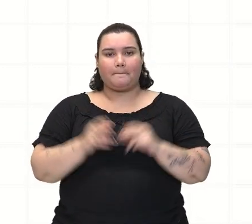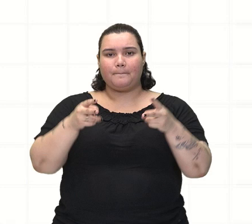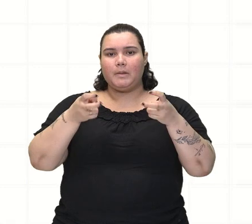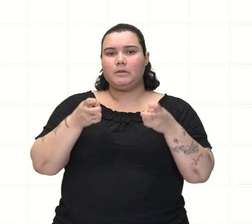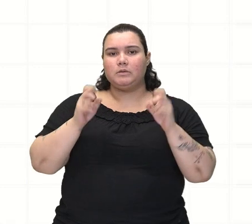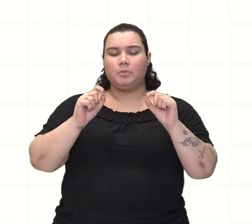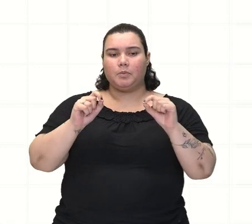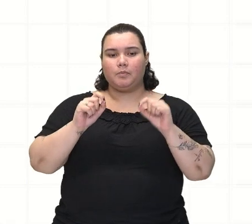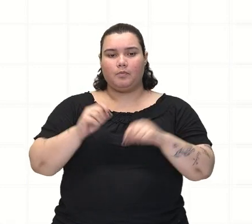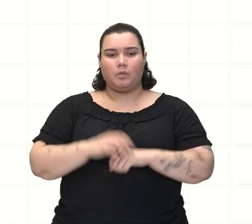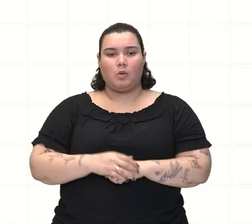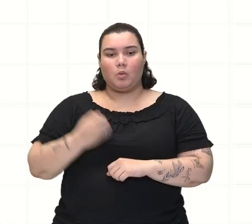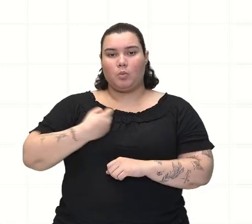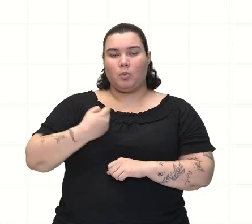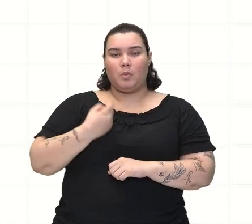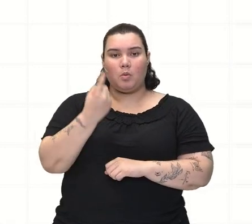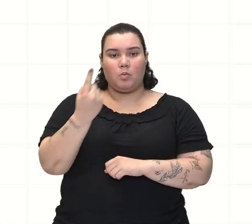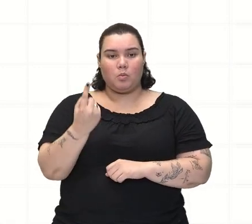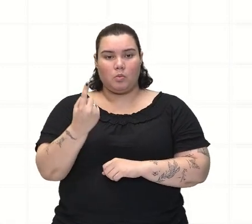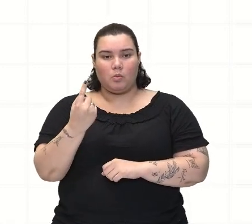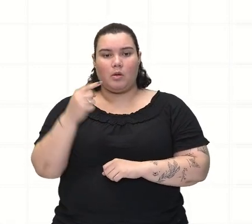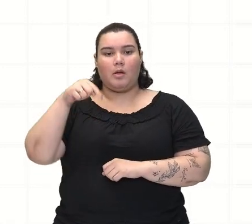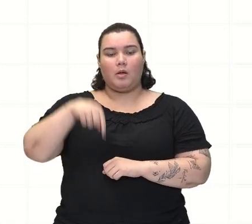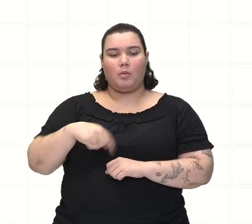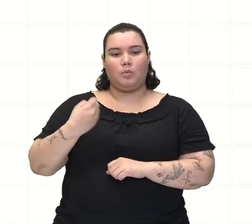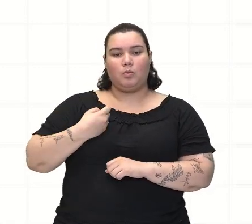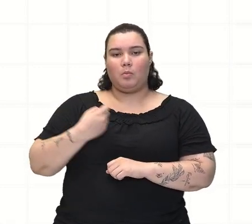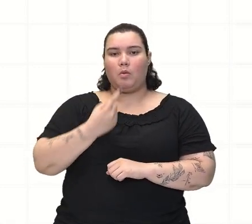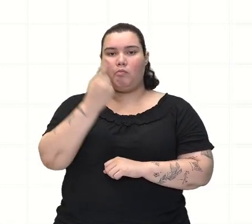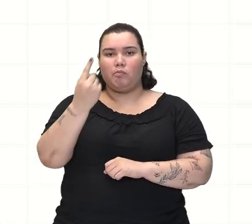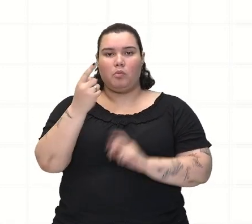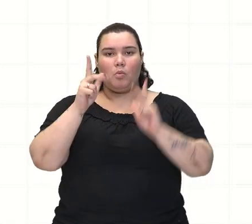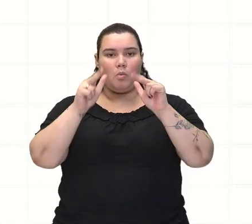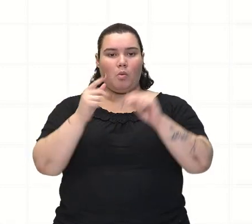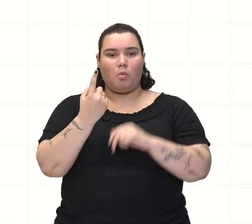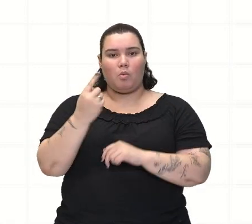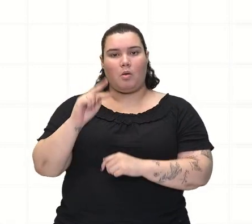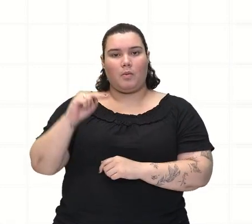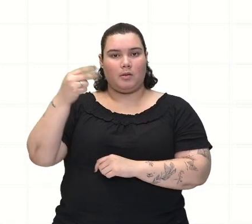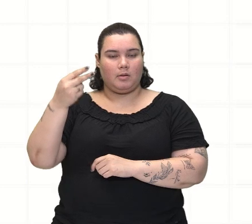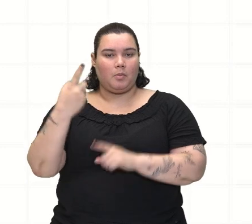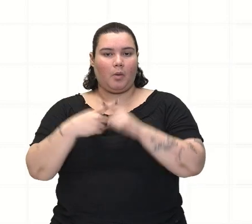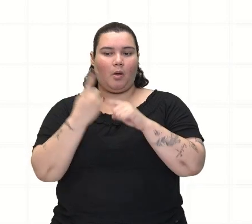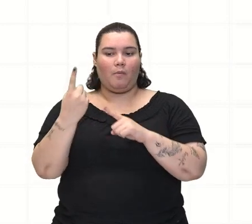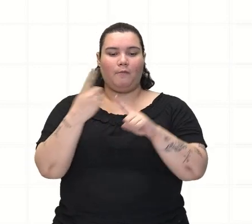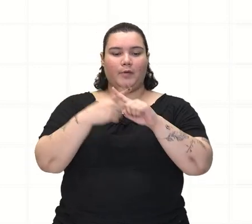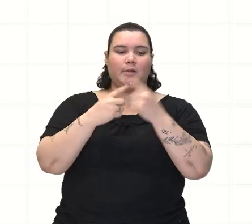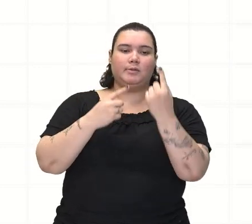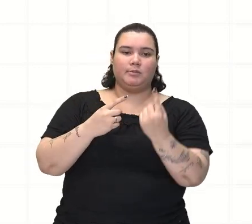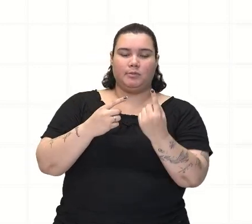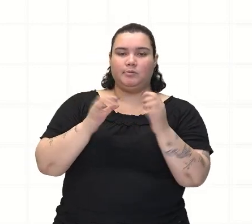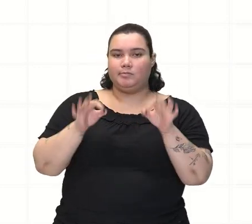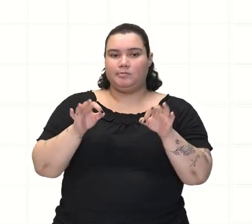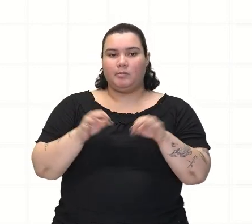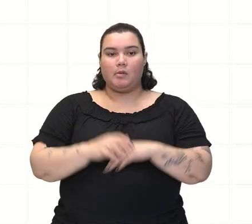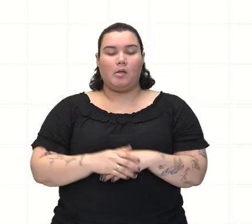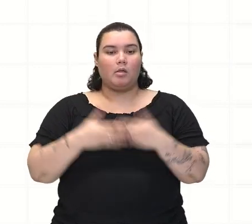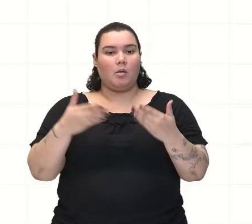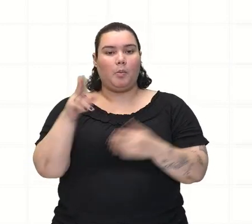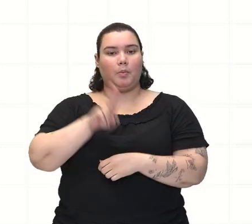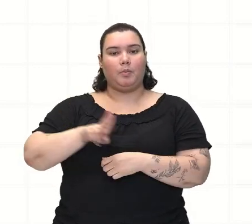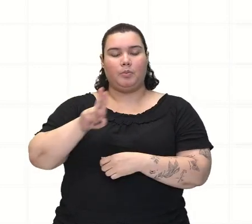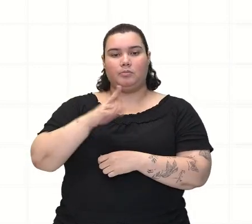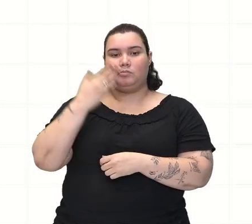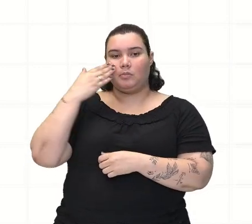ó, que 1 é a mesma coisa que esse 1 aqui ao quadrado. Então, eu posso muito bem utilizar aqui